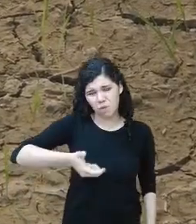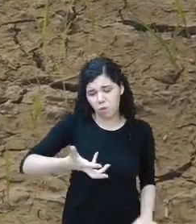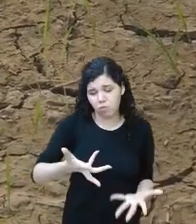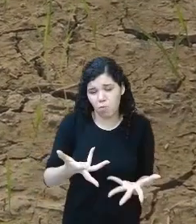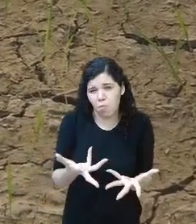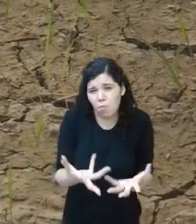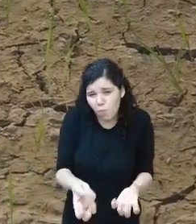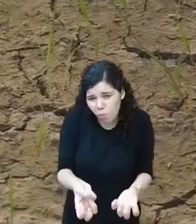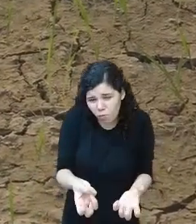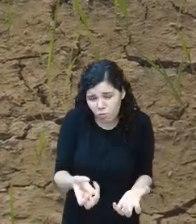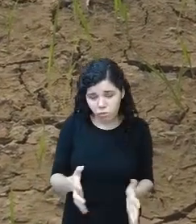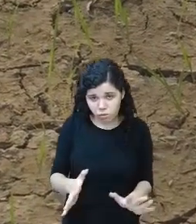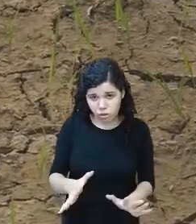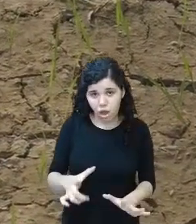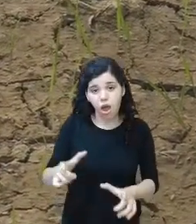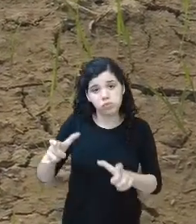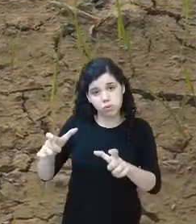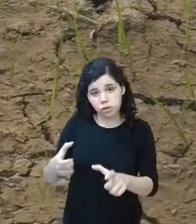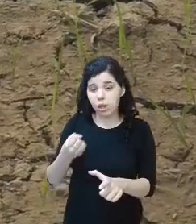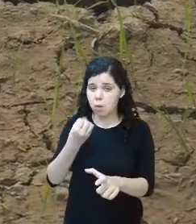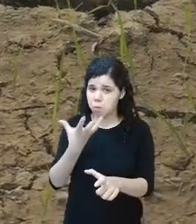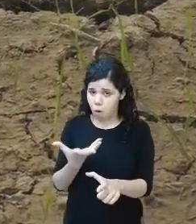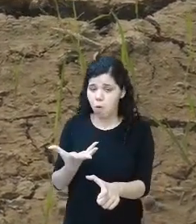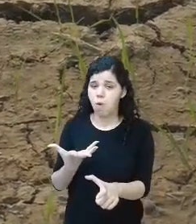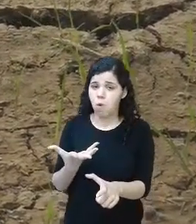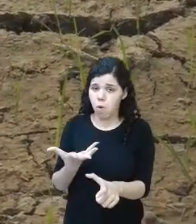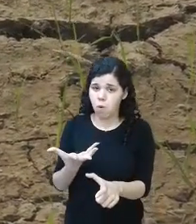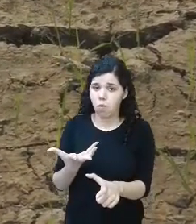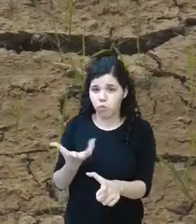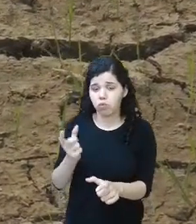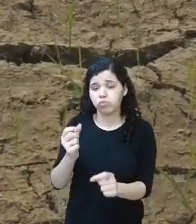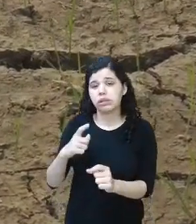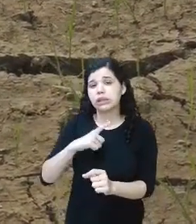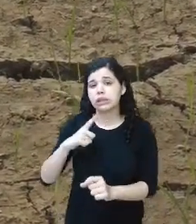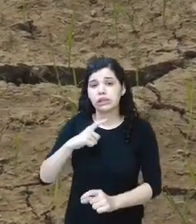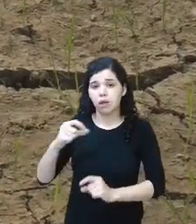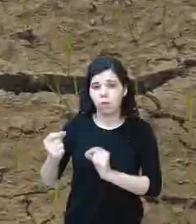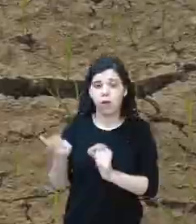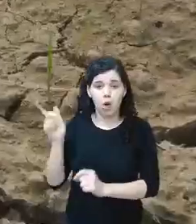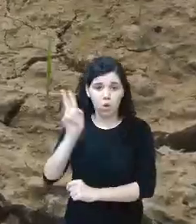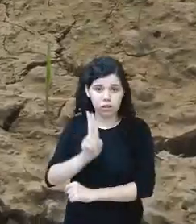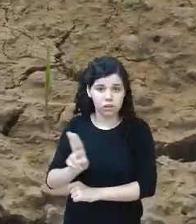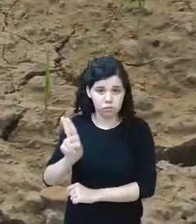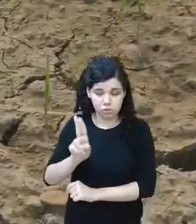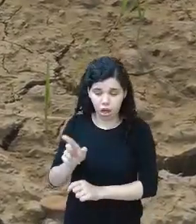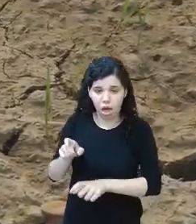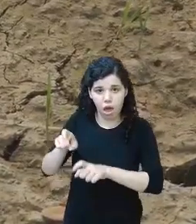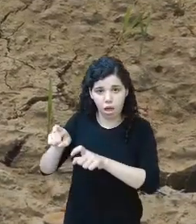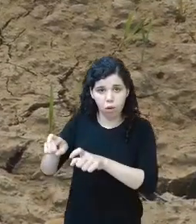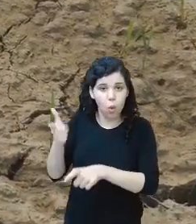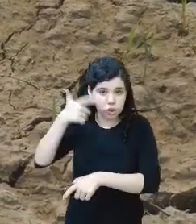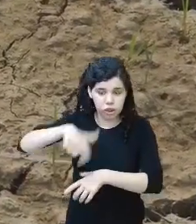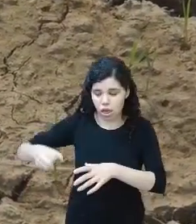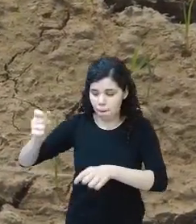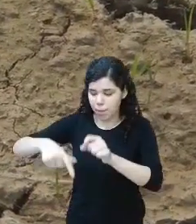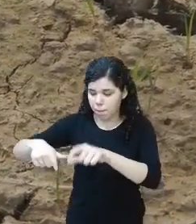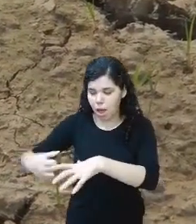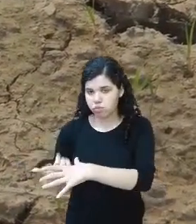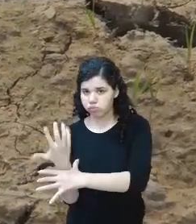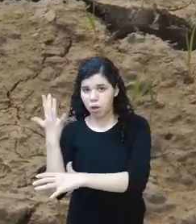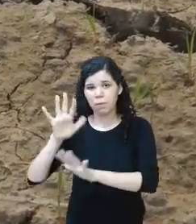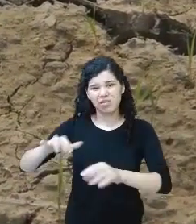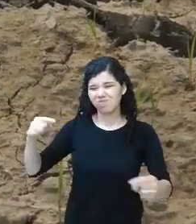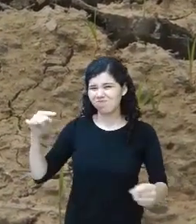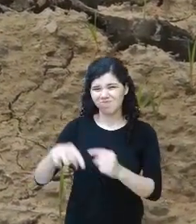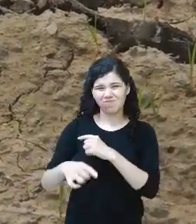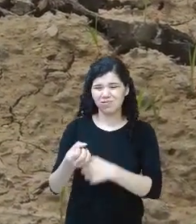seco. Apesar de ser um solo recomendado para o uso agrário, ele aí não está